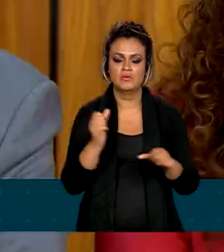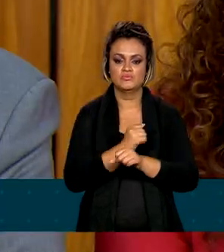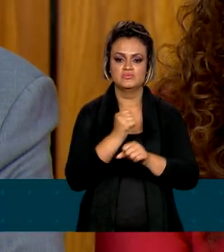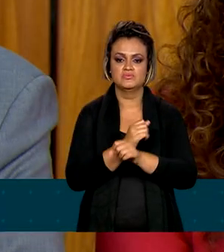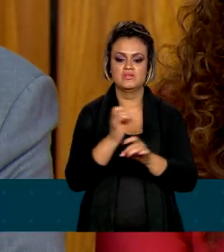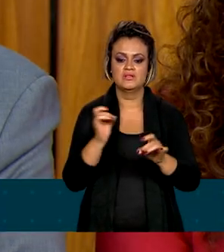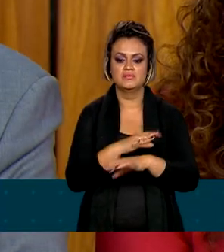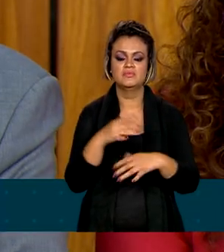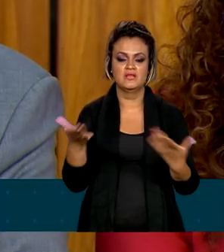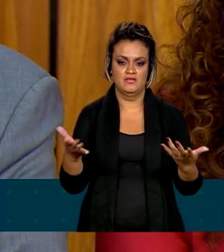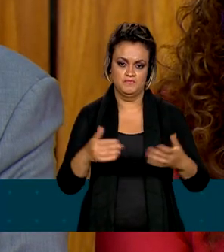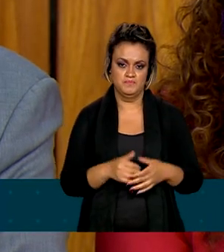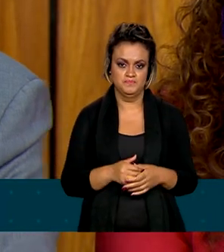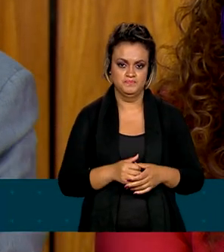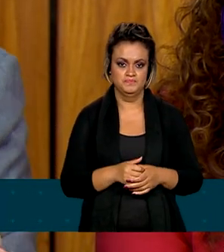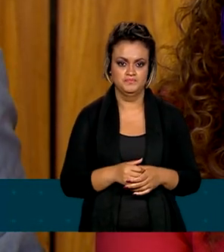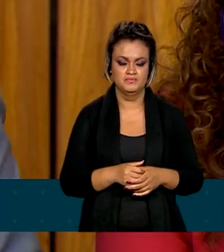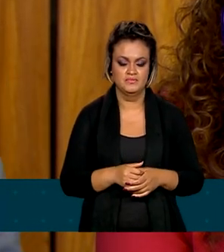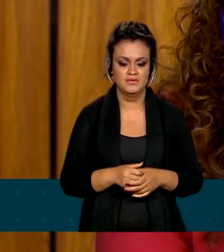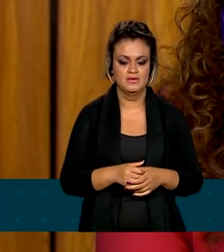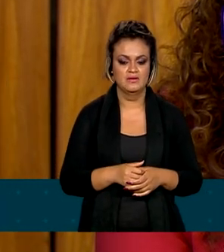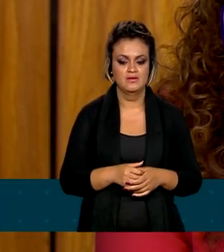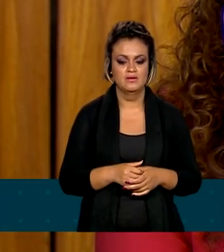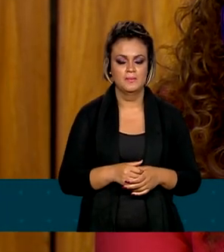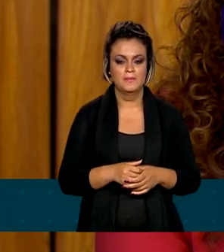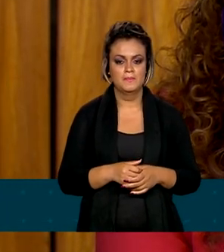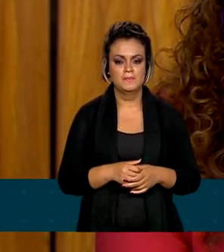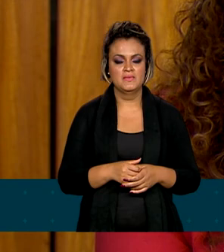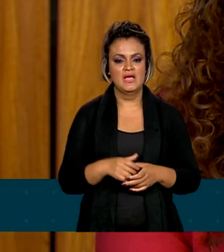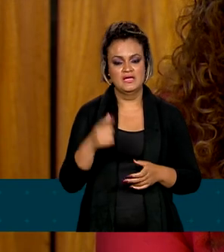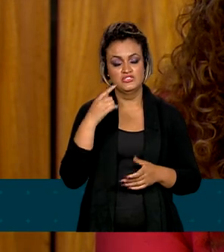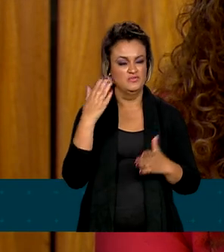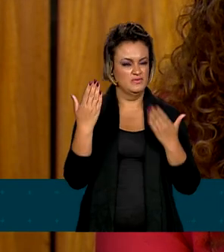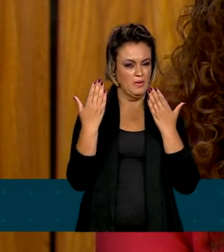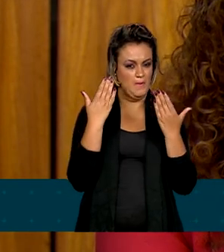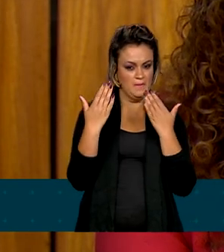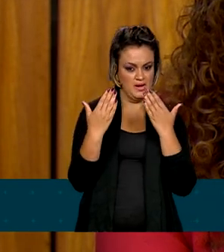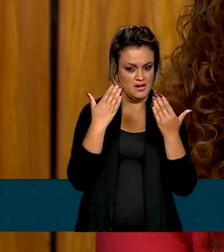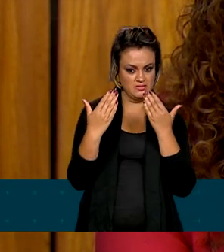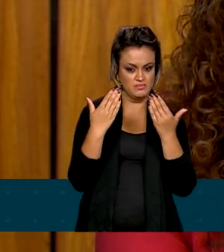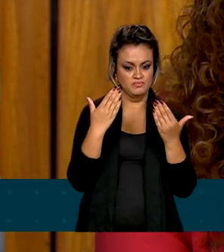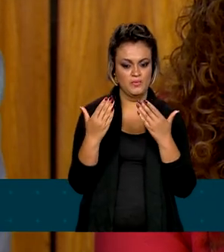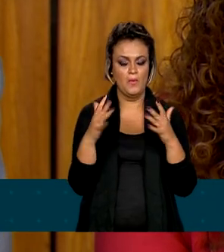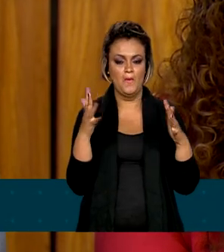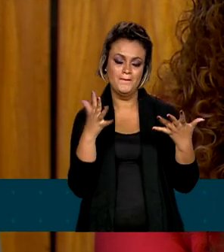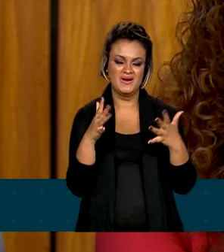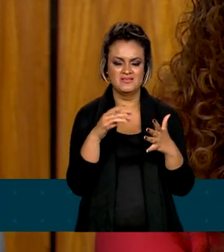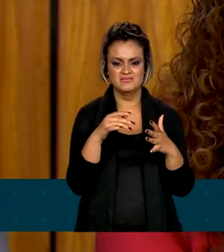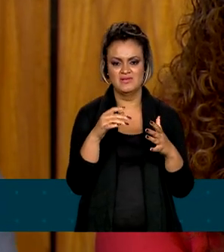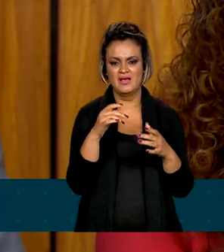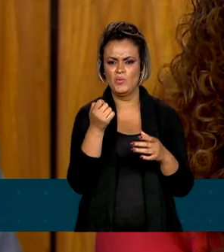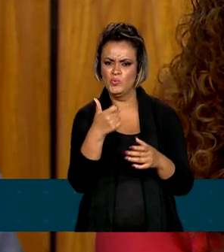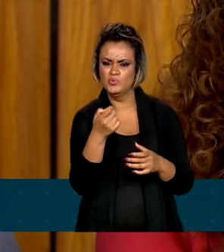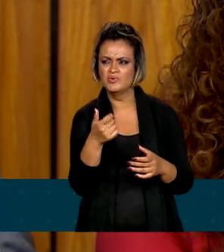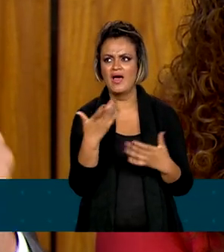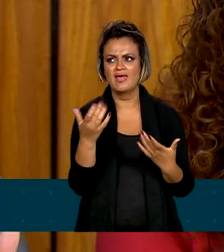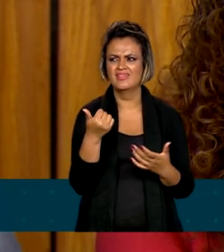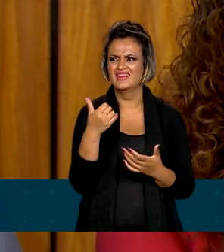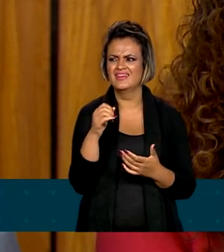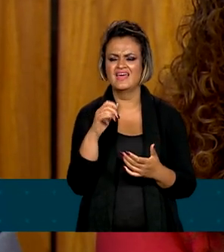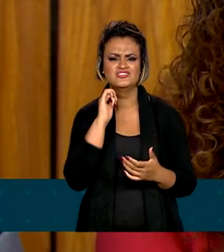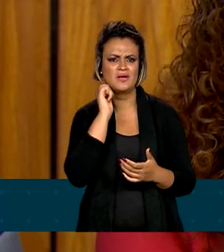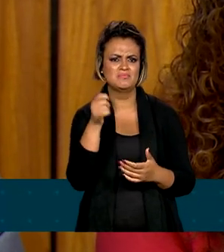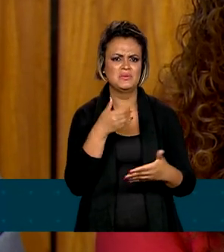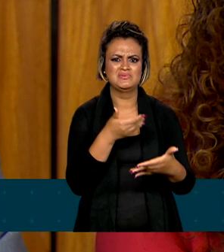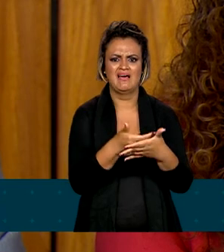obra. E isso nós vamos fazer a comparação. Então, o prazo é curto, alguém pode dizer, dia 10 de abril não está